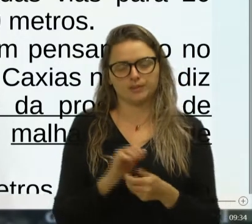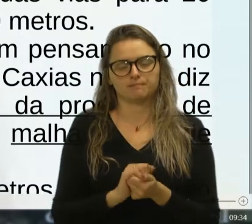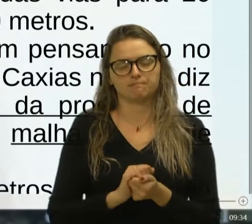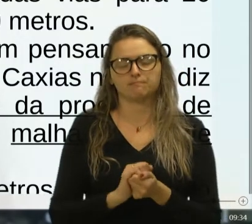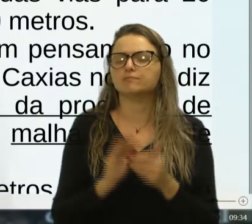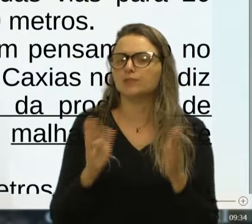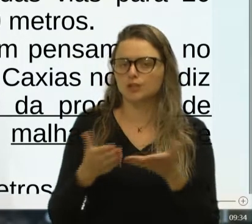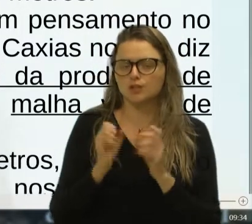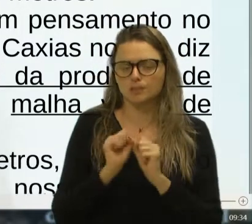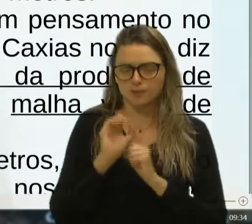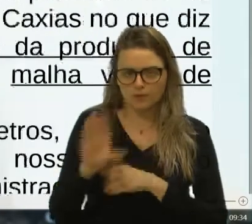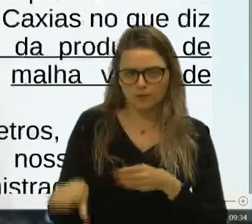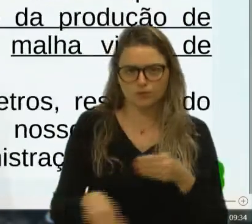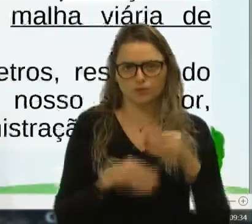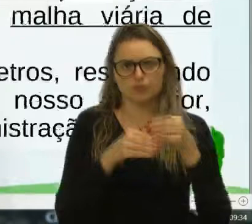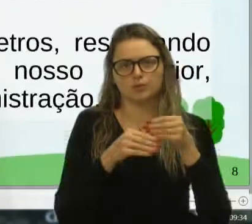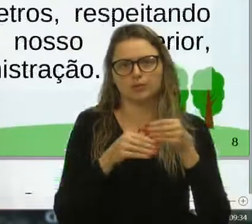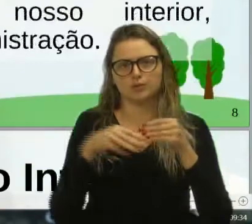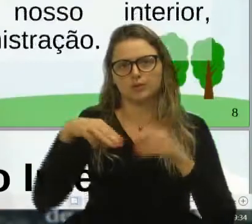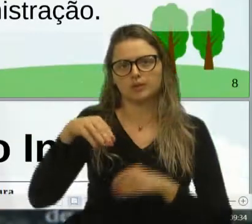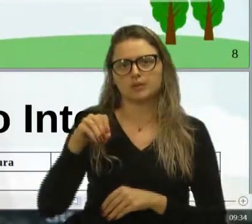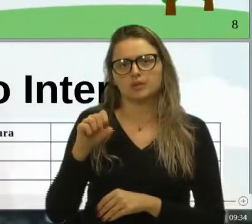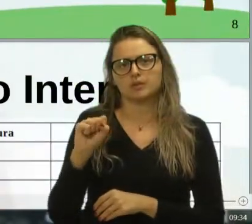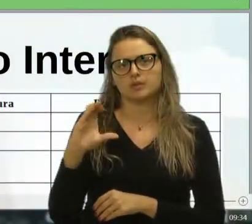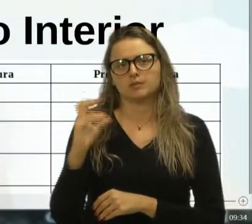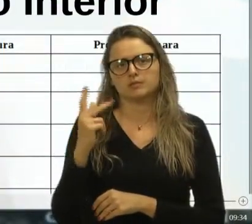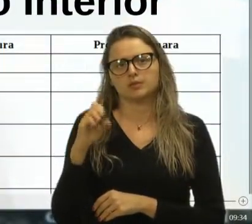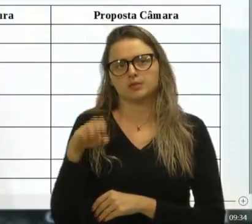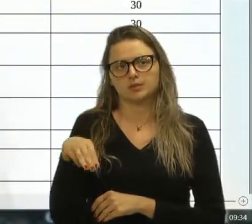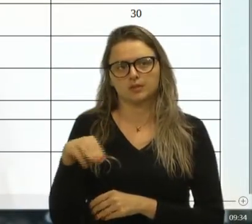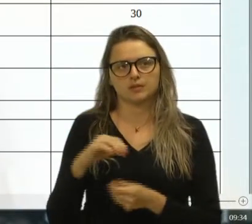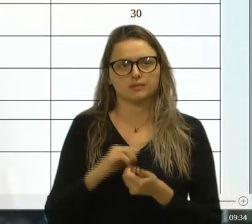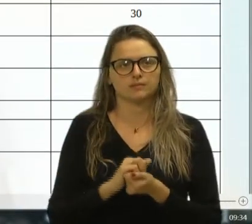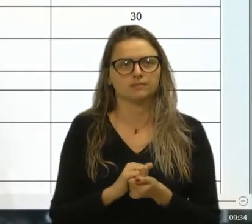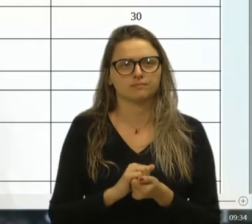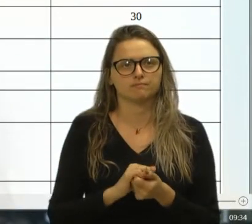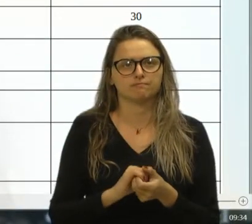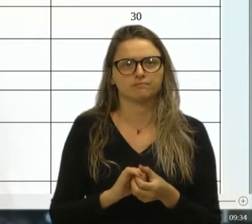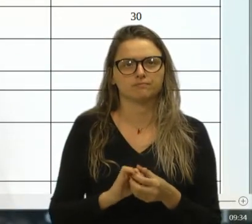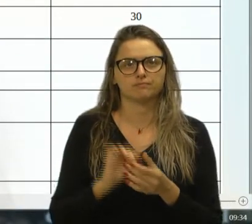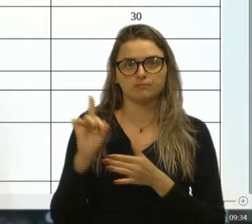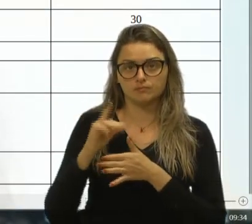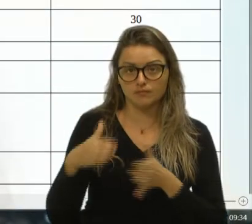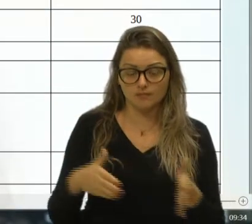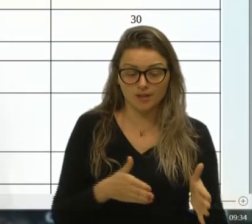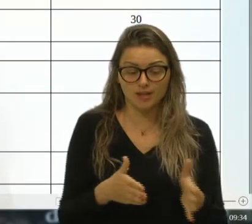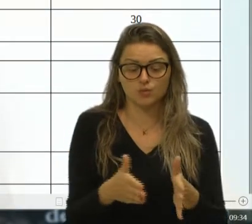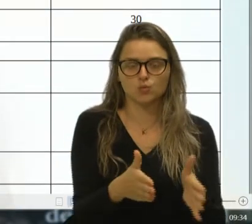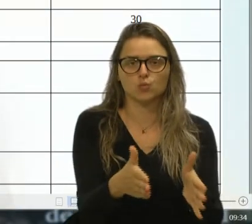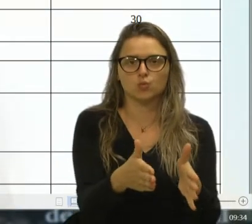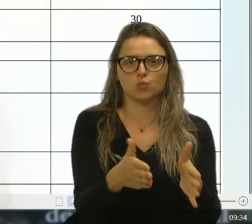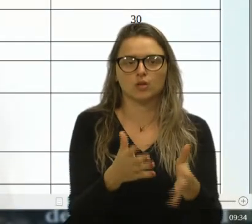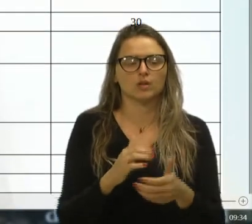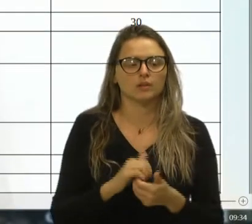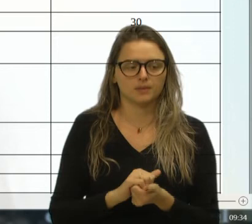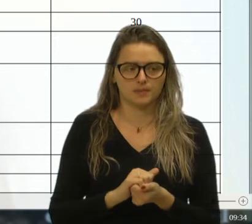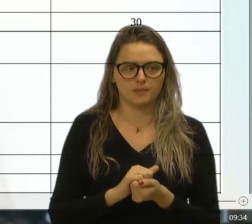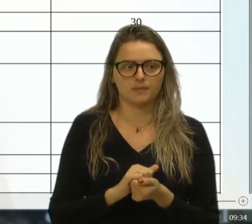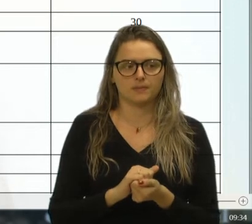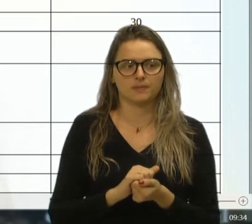pode botar a lista ali, Mosquen. Olha ali as estradas, ó.